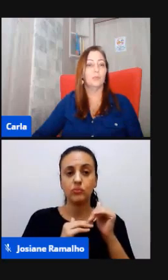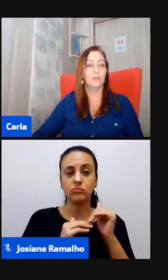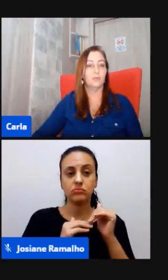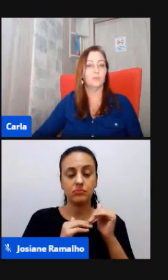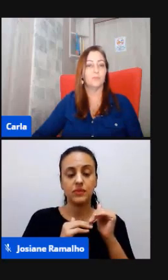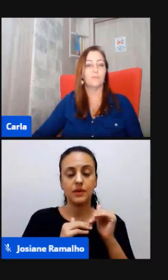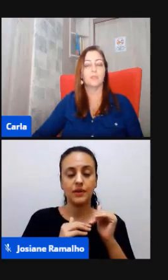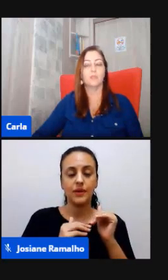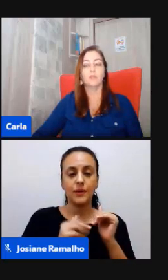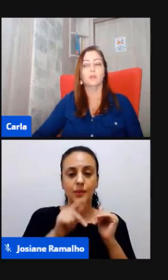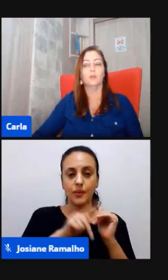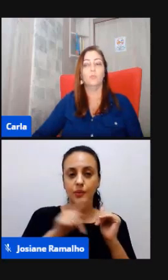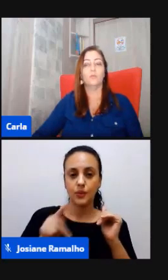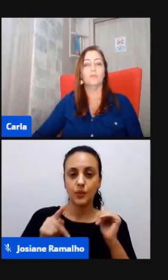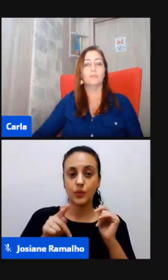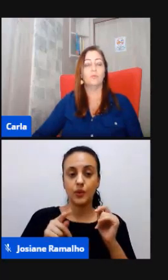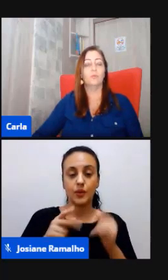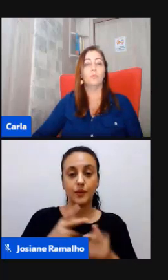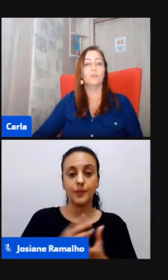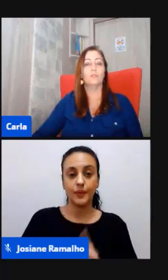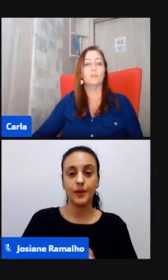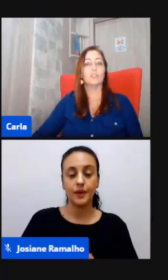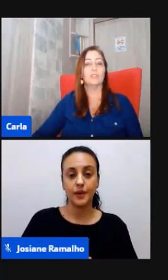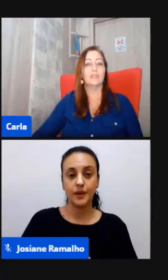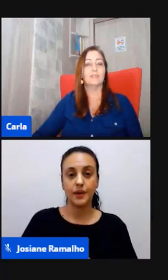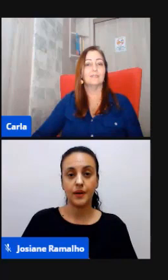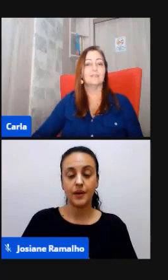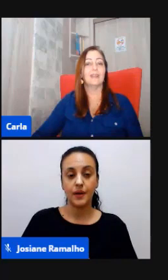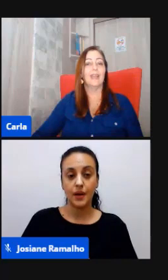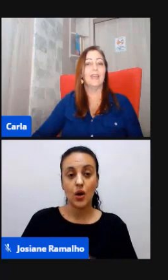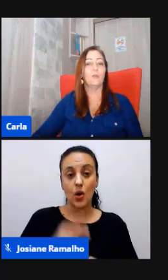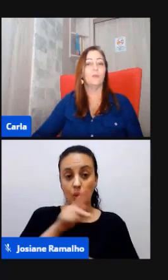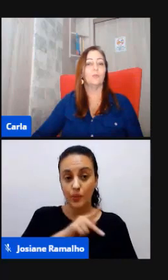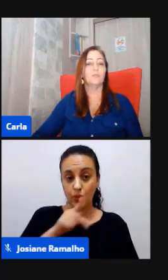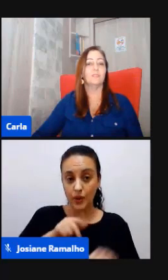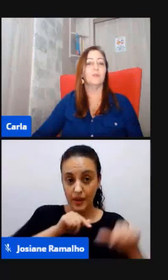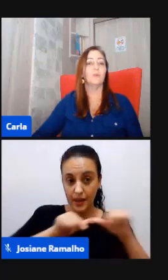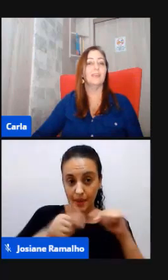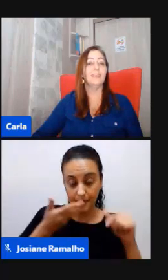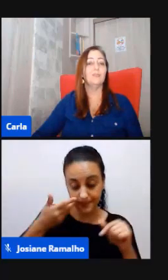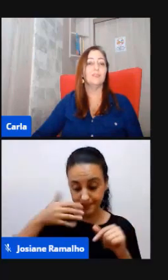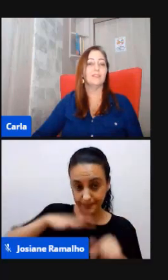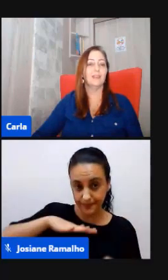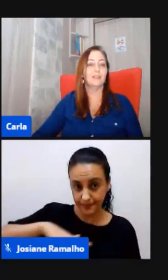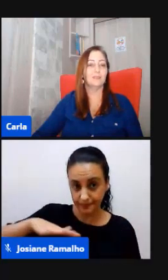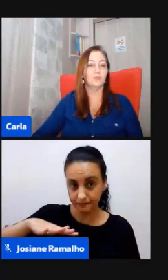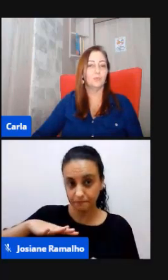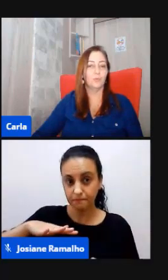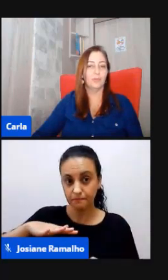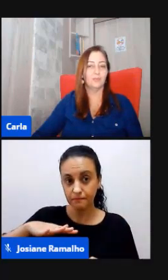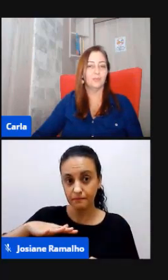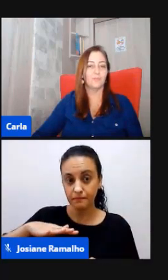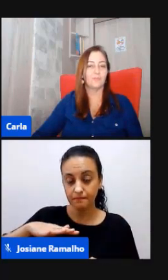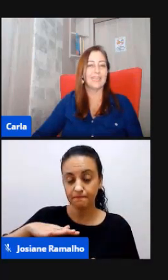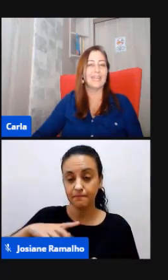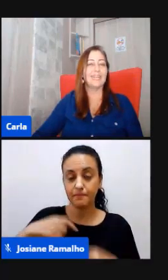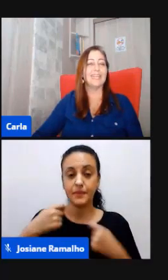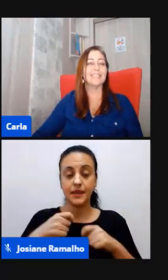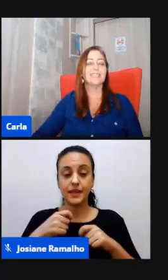todo momento. O professor de criança é uma profissão inventada a todo